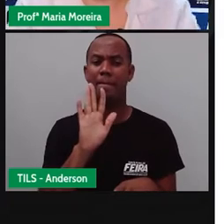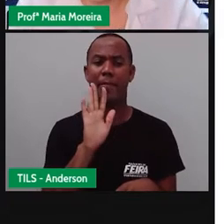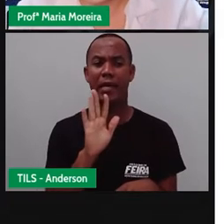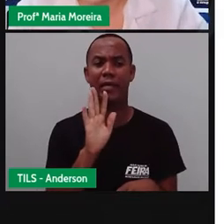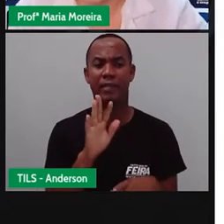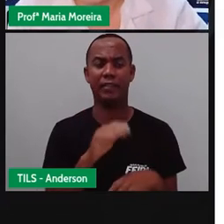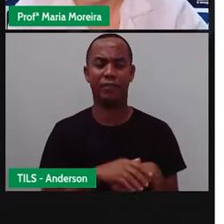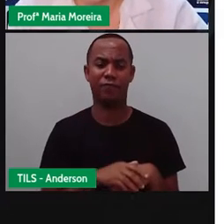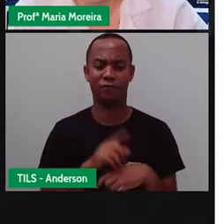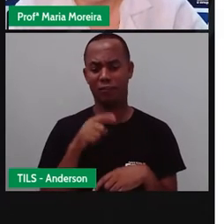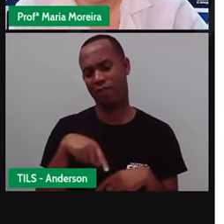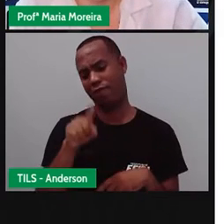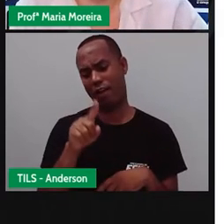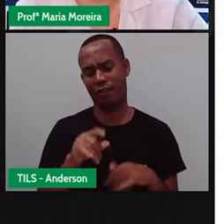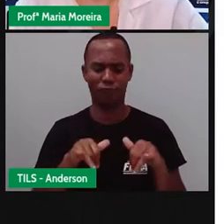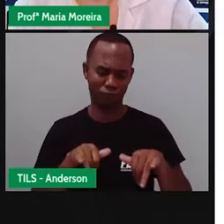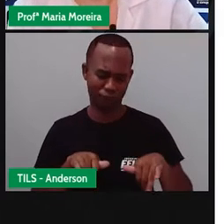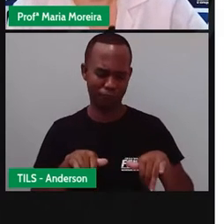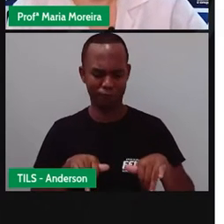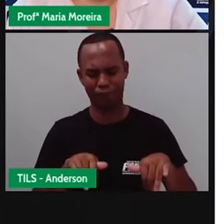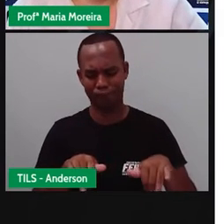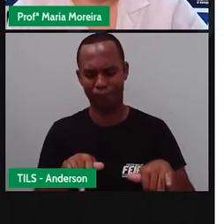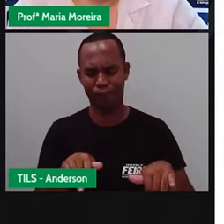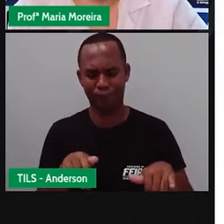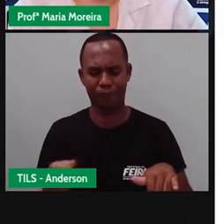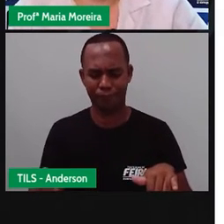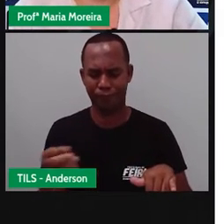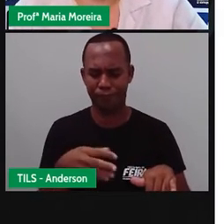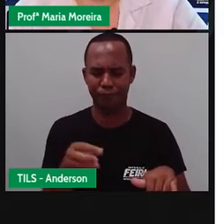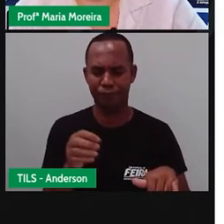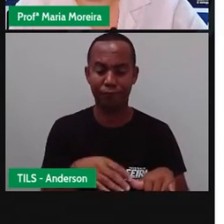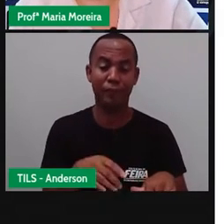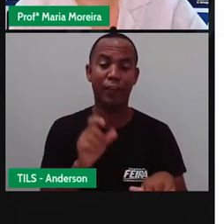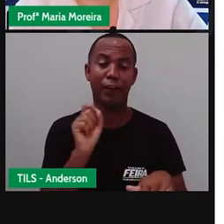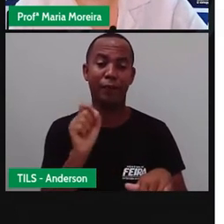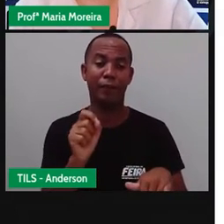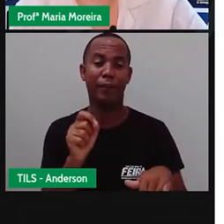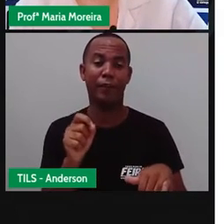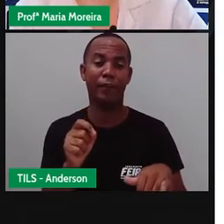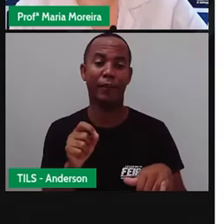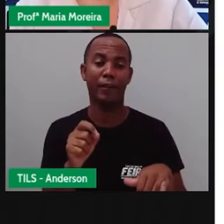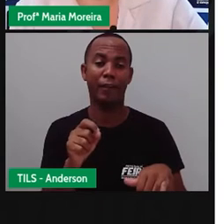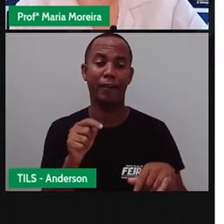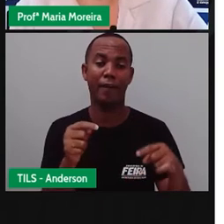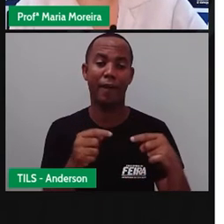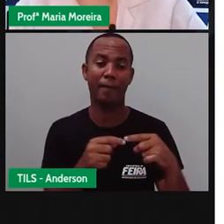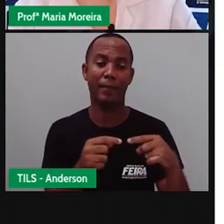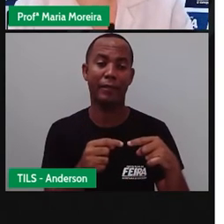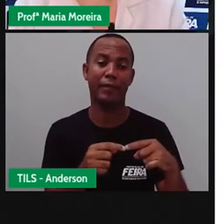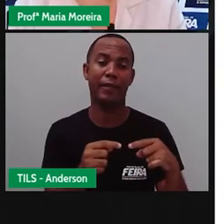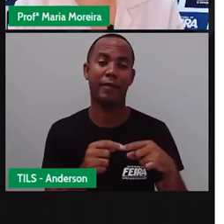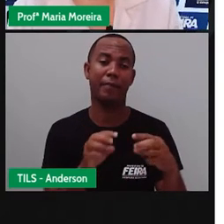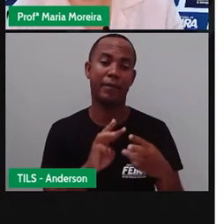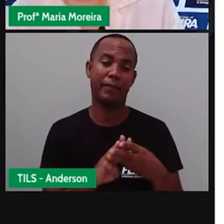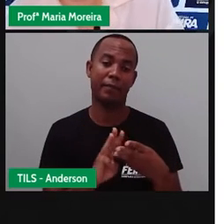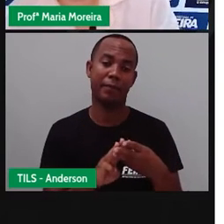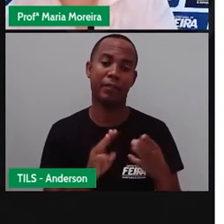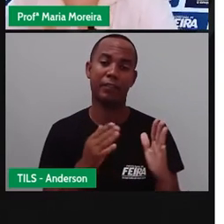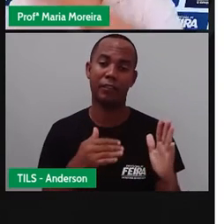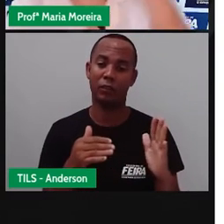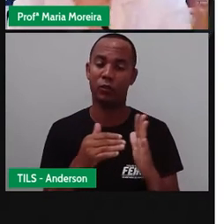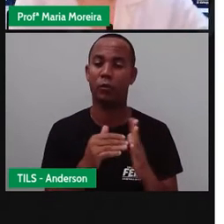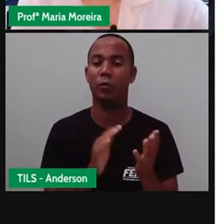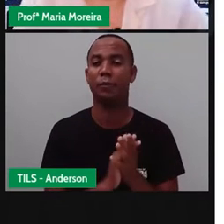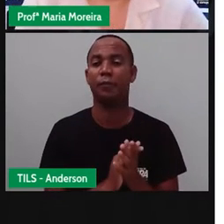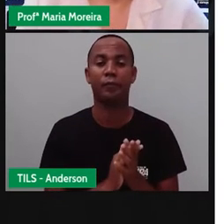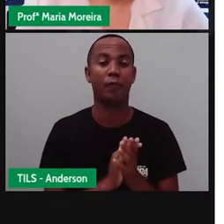mercado Olha a danada matemática lá matemática está em tudo a gente vai descobrir isso aqui agora nós para mexer agora né